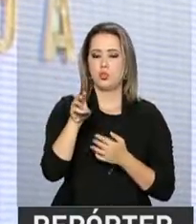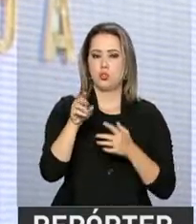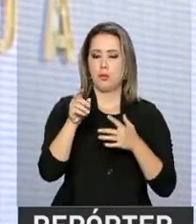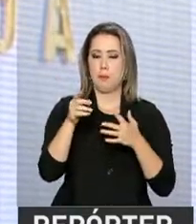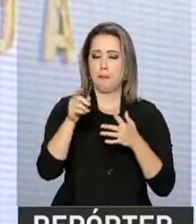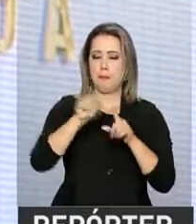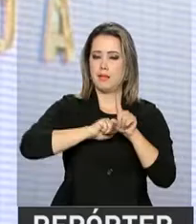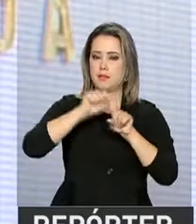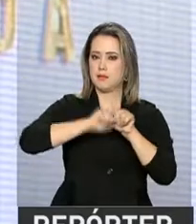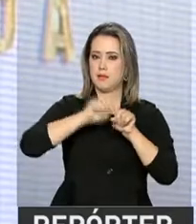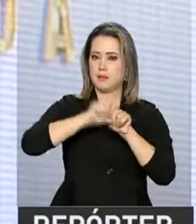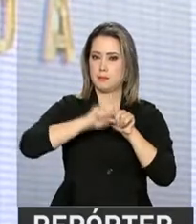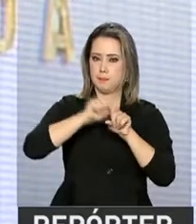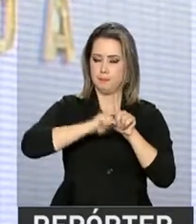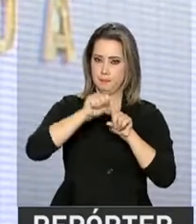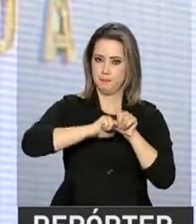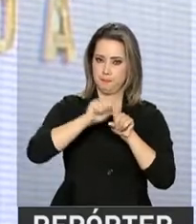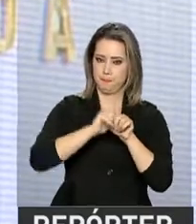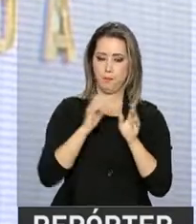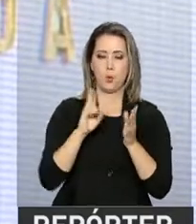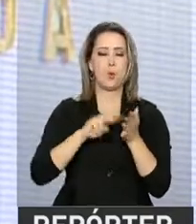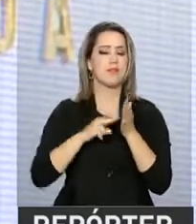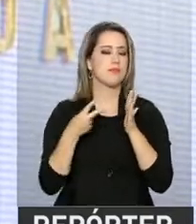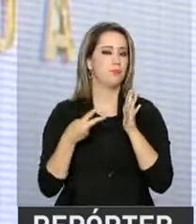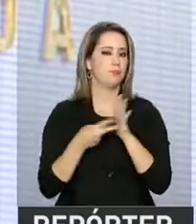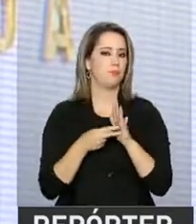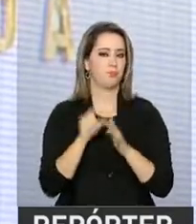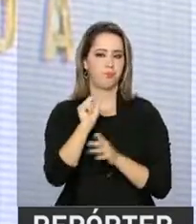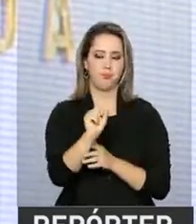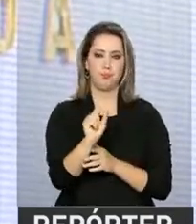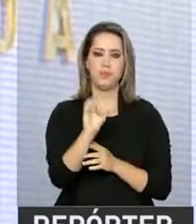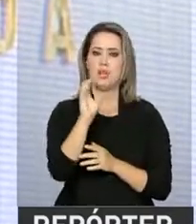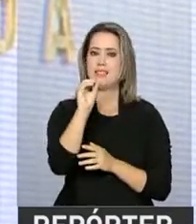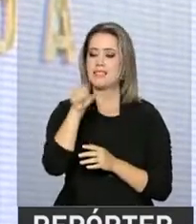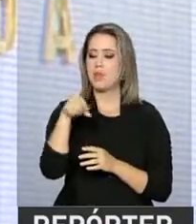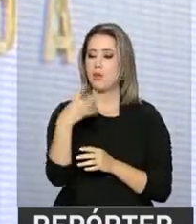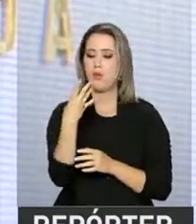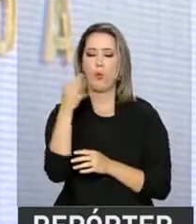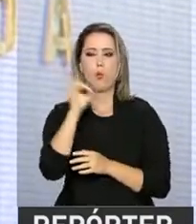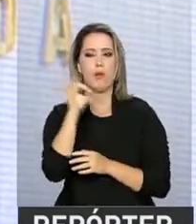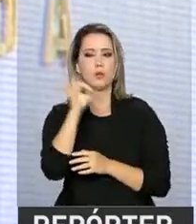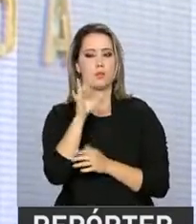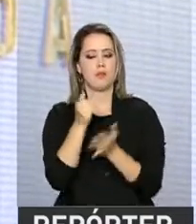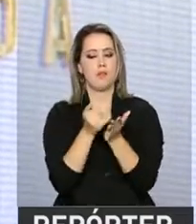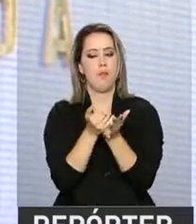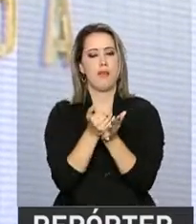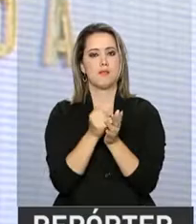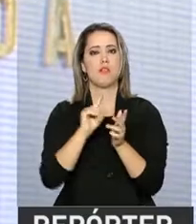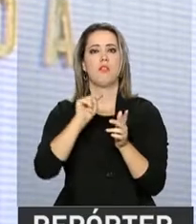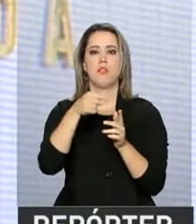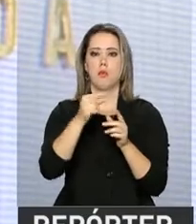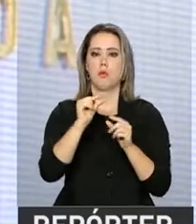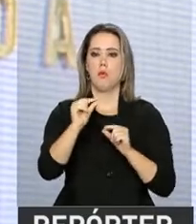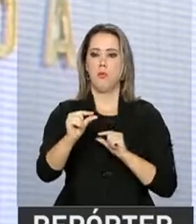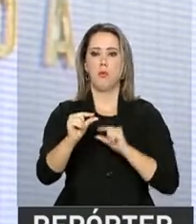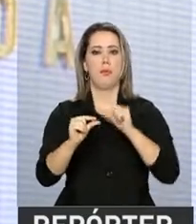escalonado? Bem, as primeiras parcelas do primeiro ano, elas são menorzinhas, 0,4% da dívida. No segundo ano, ela aumenta um